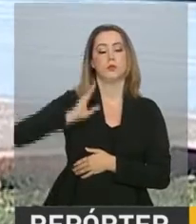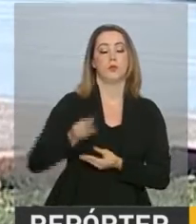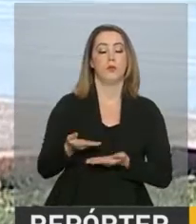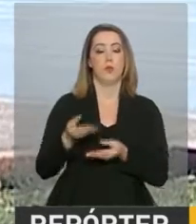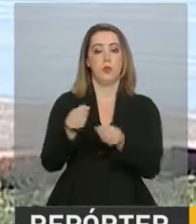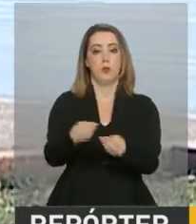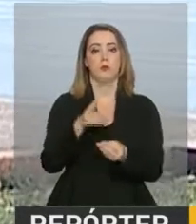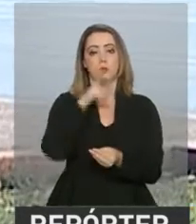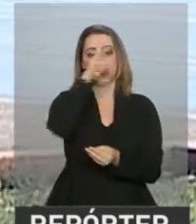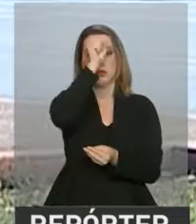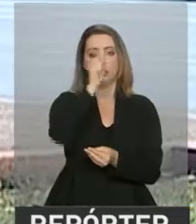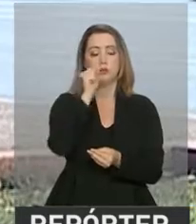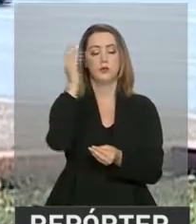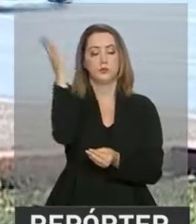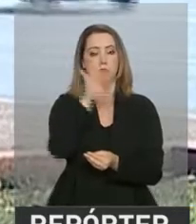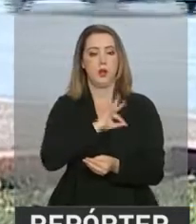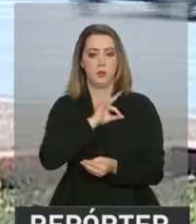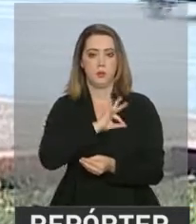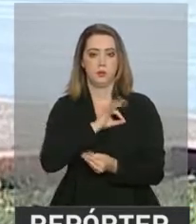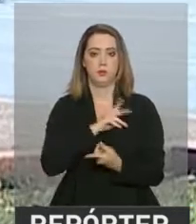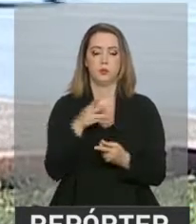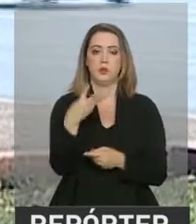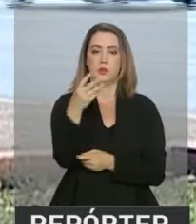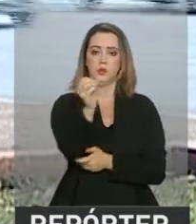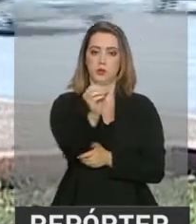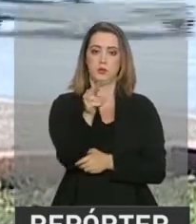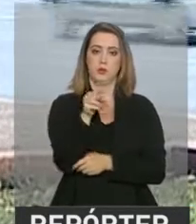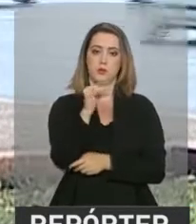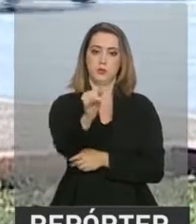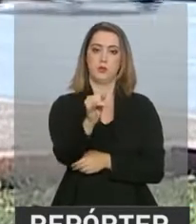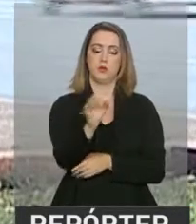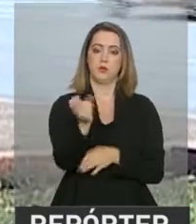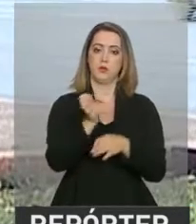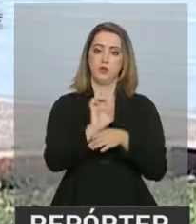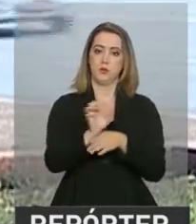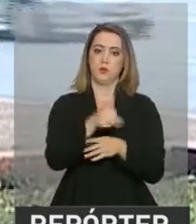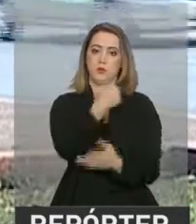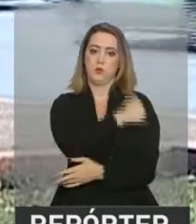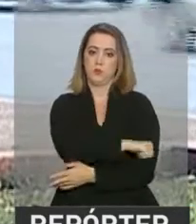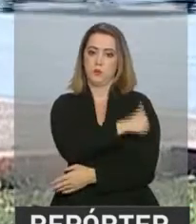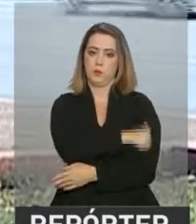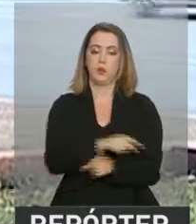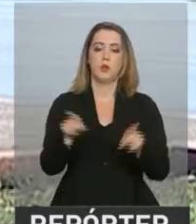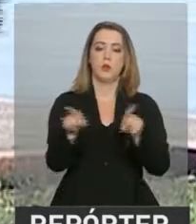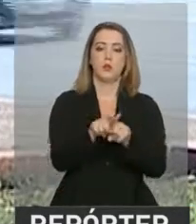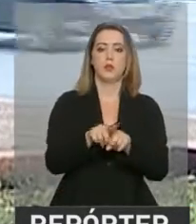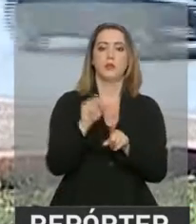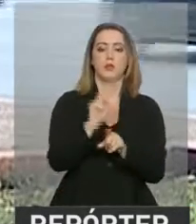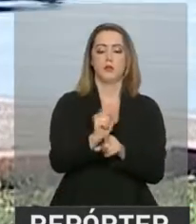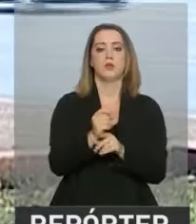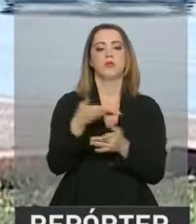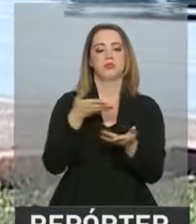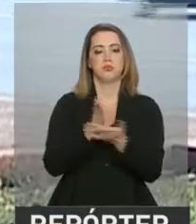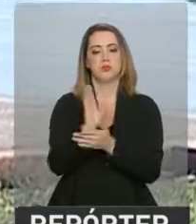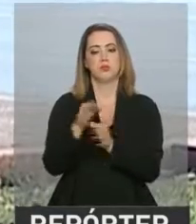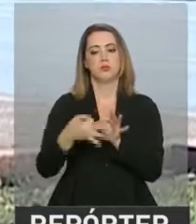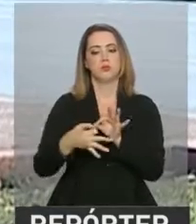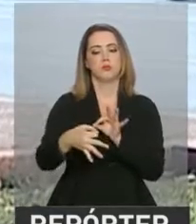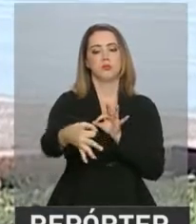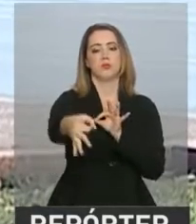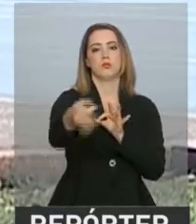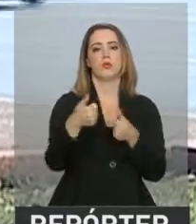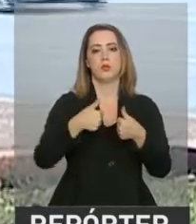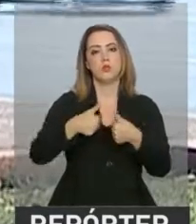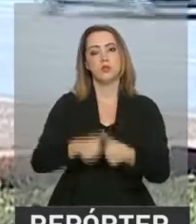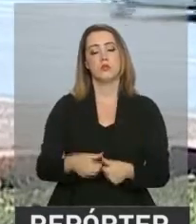para atuarem por um período de 30 dias no estado do rio de janeiro e também autorizou a prorrogação da permanência